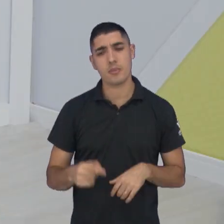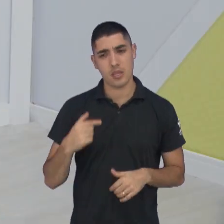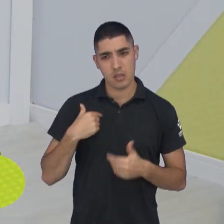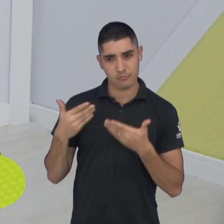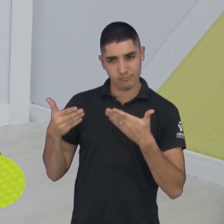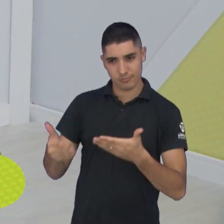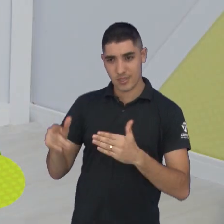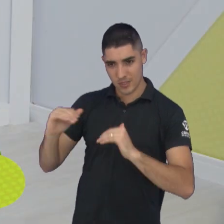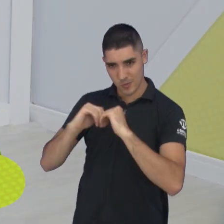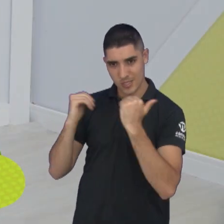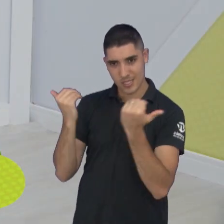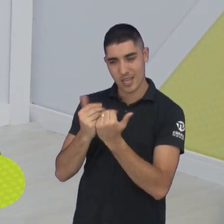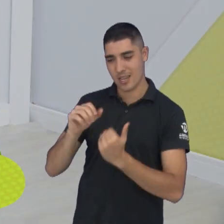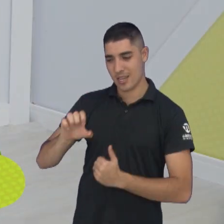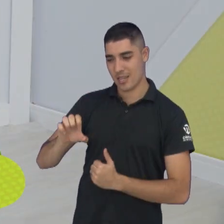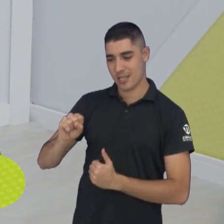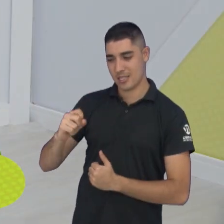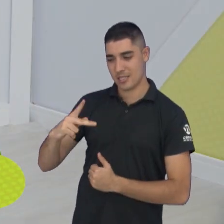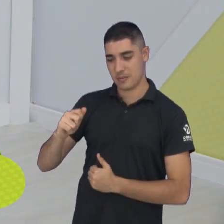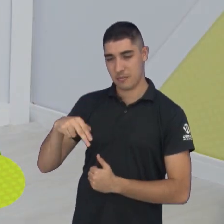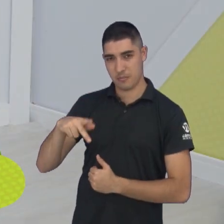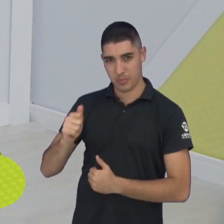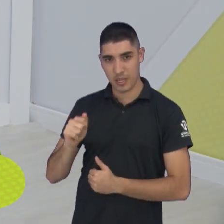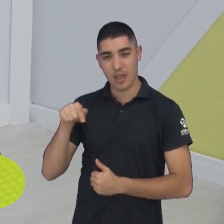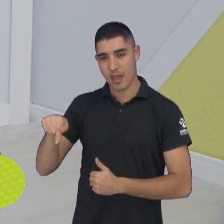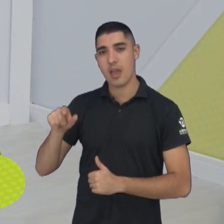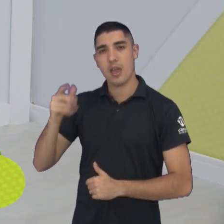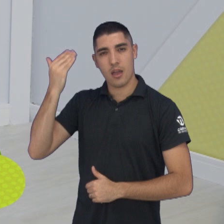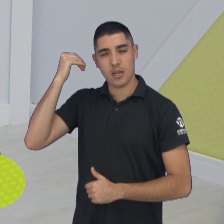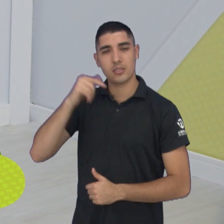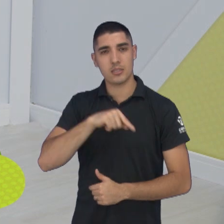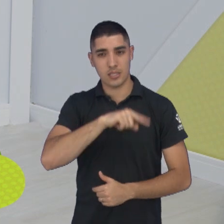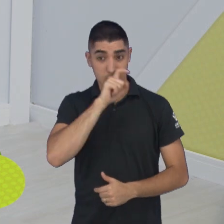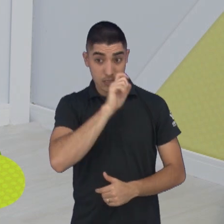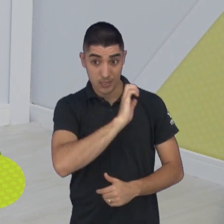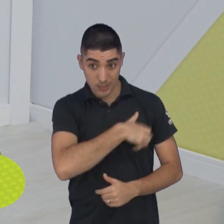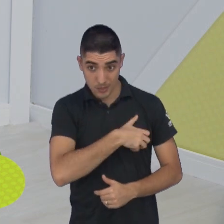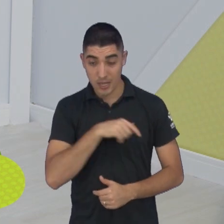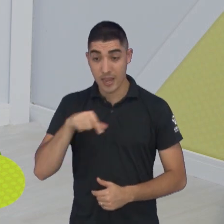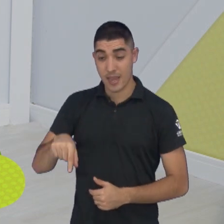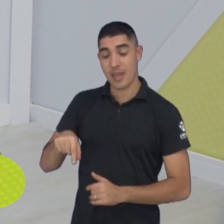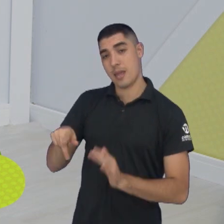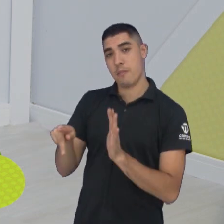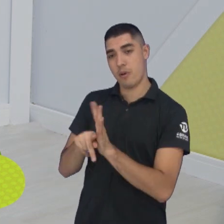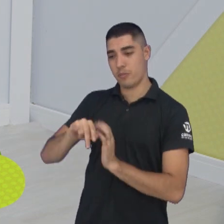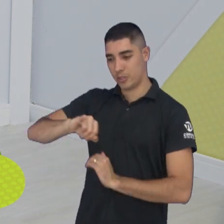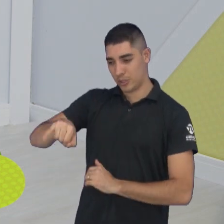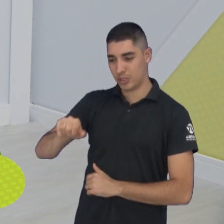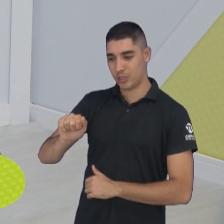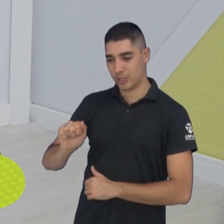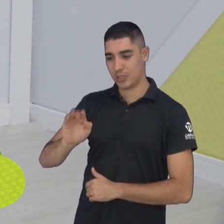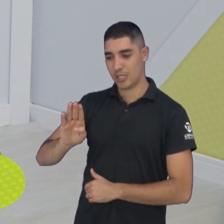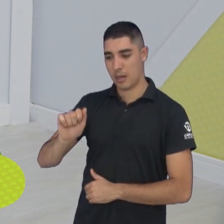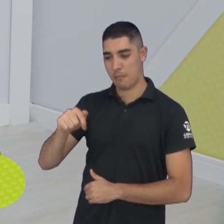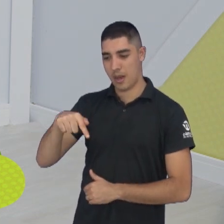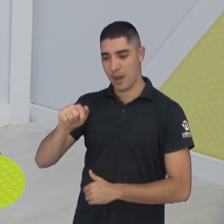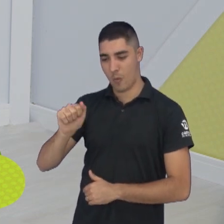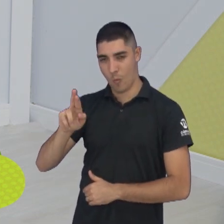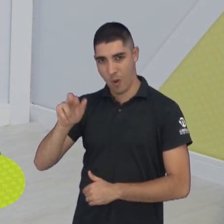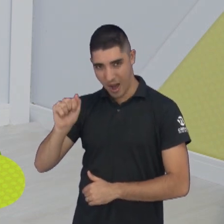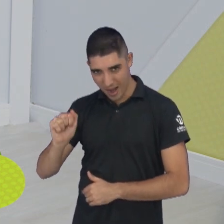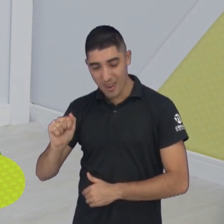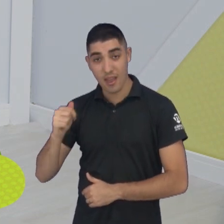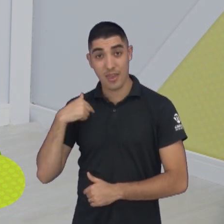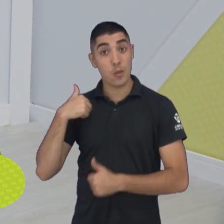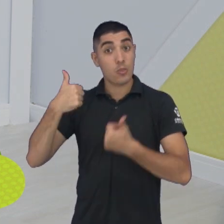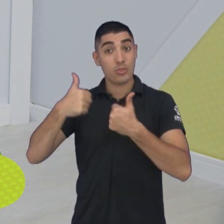estádio Espanha foi num jogo do São José e Jabaquara e eu tive que transmitir o jogo da arquibancada. Eu, Dirceu Plenamente e Chaga Júnior, no meio da